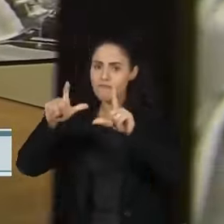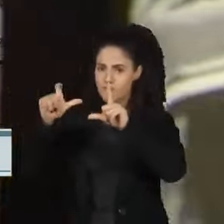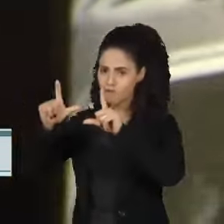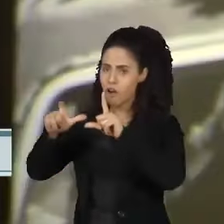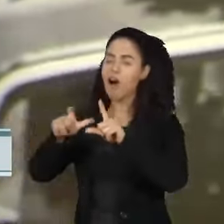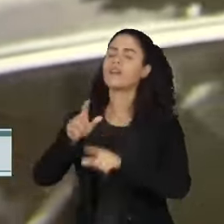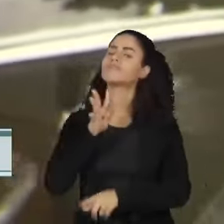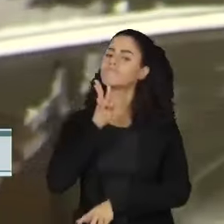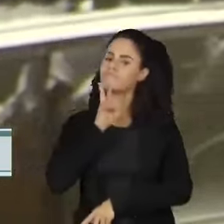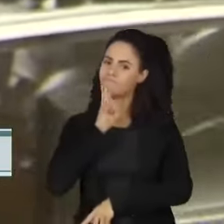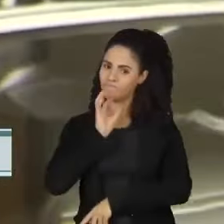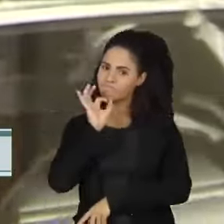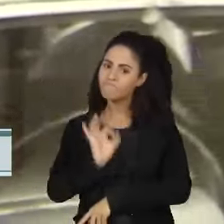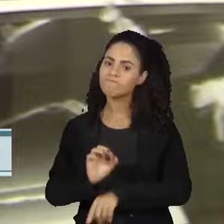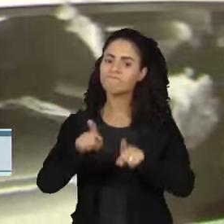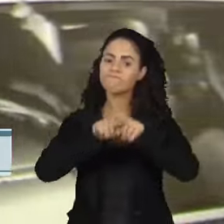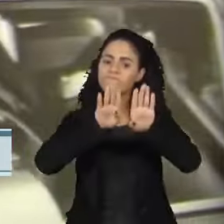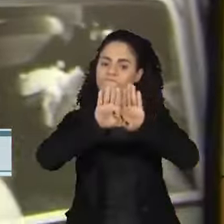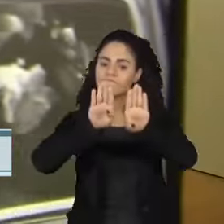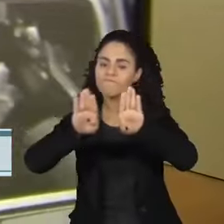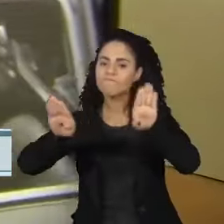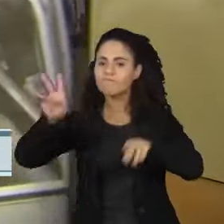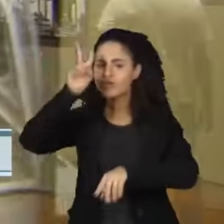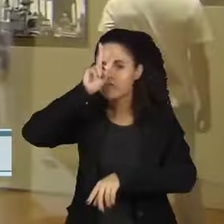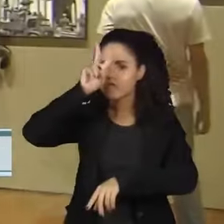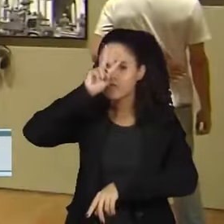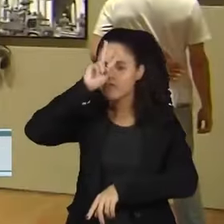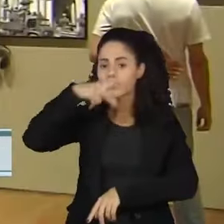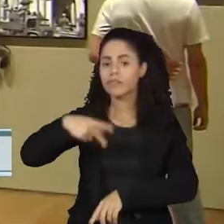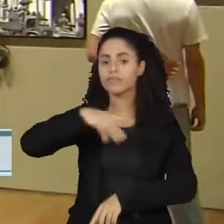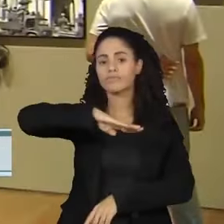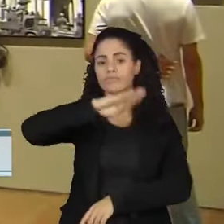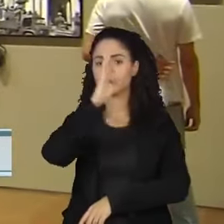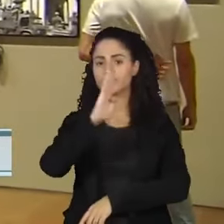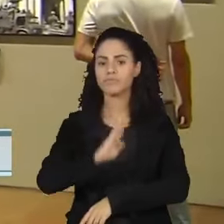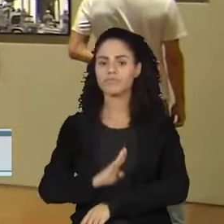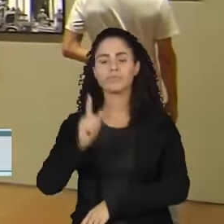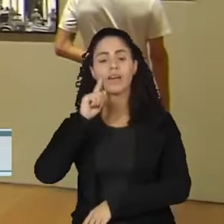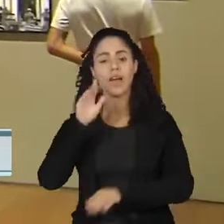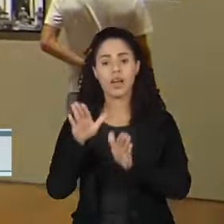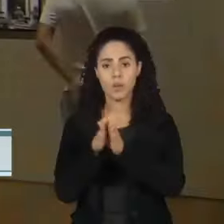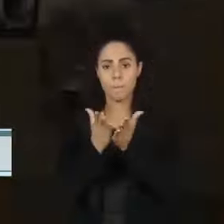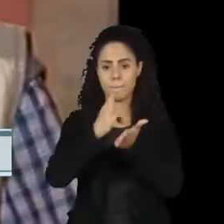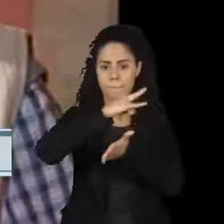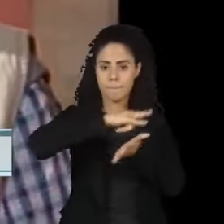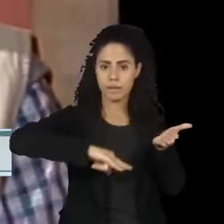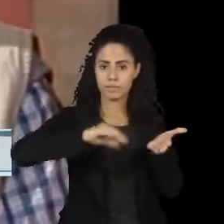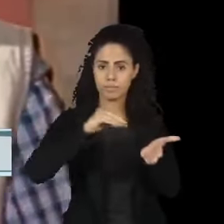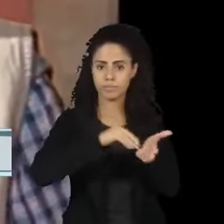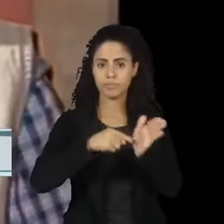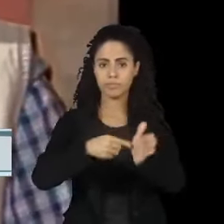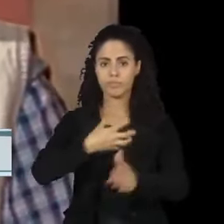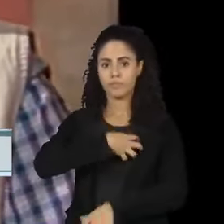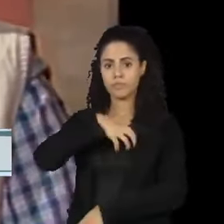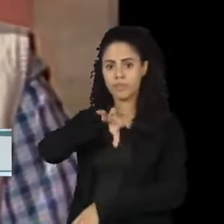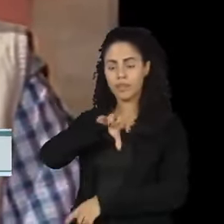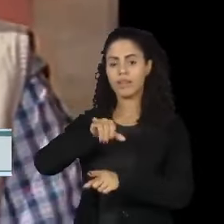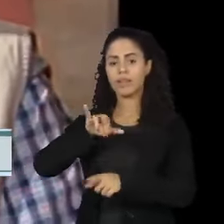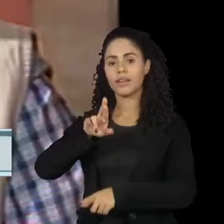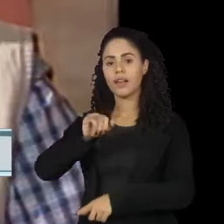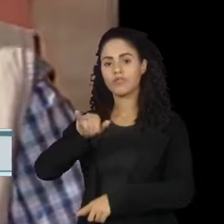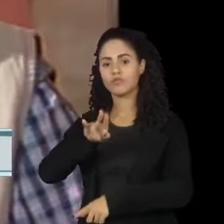por ele são registros da história recente do Brasil e viraram documentos Baiano de